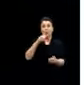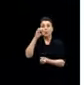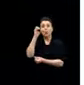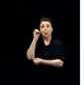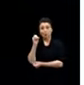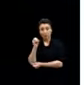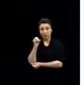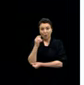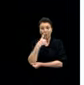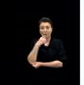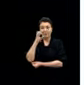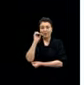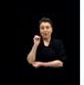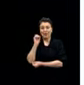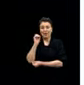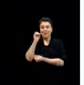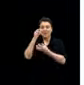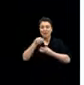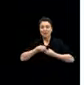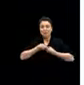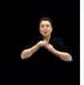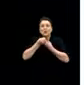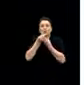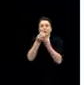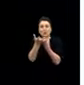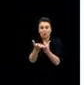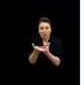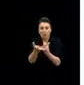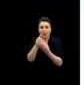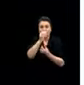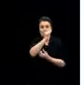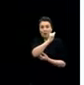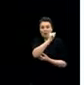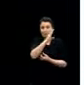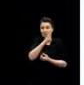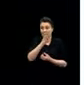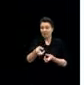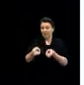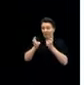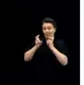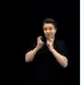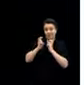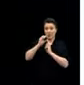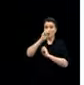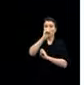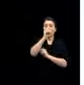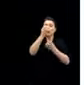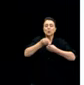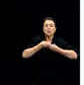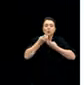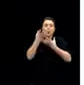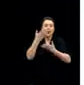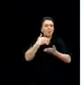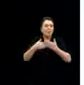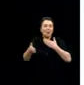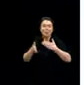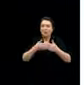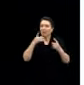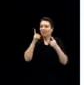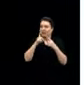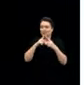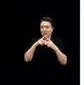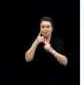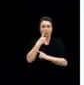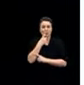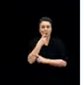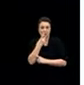conhecido como doador universal. O AB, ele recebe de todo mundo. O O, ele doa para todo mundo.